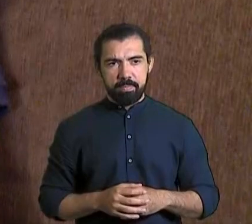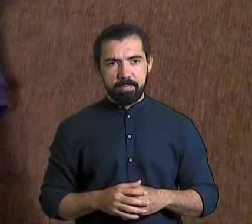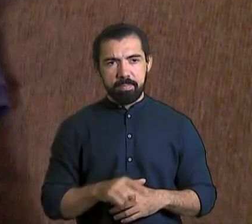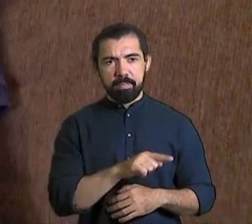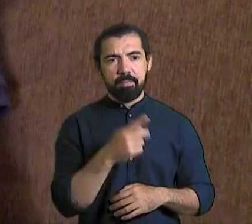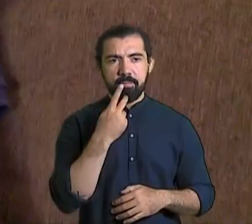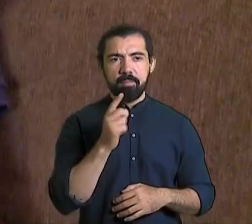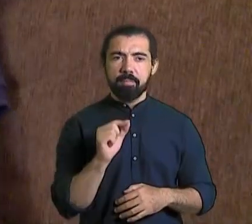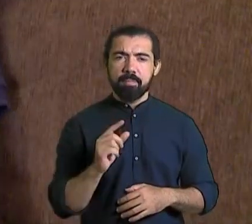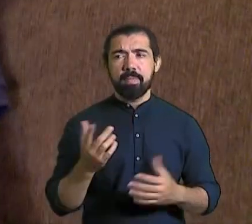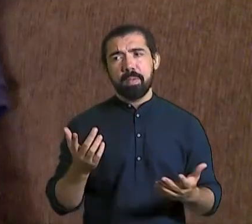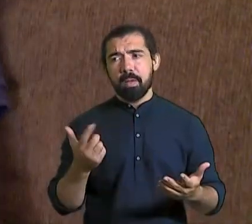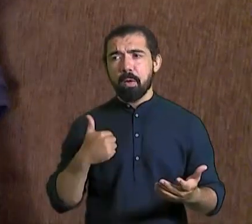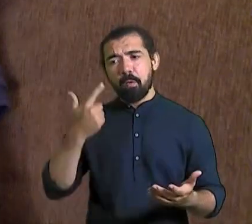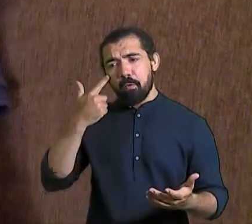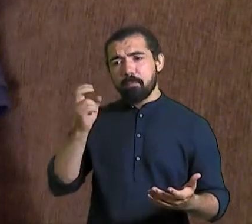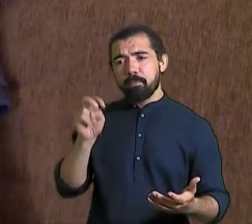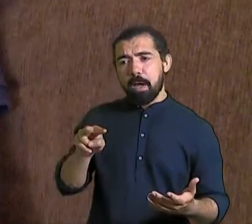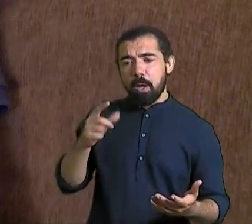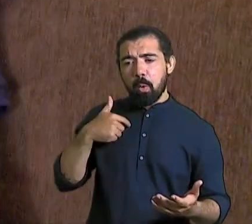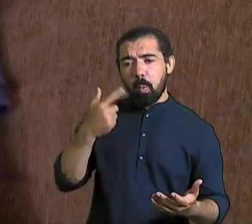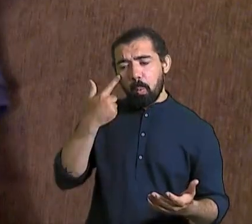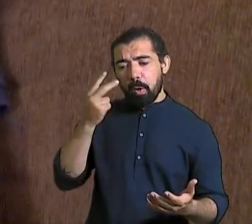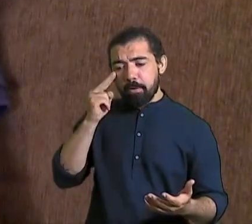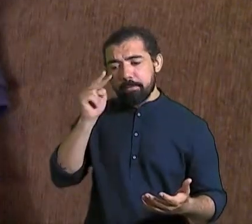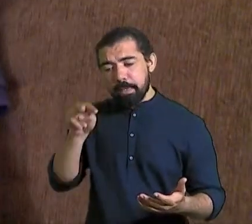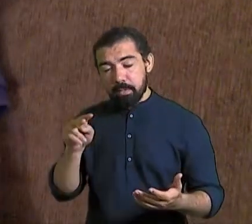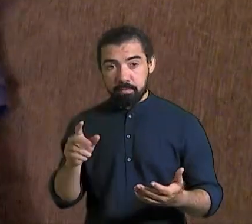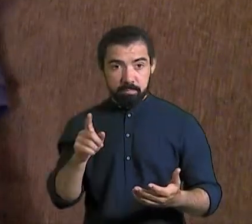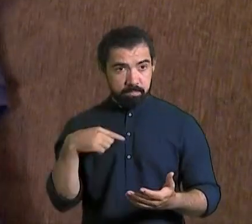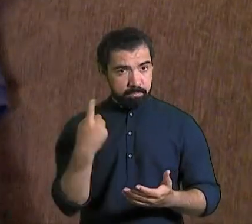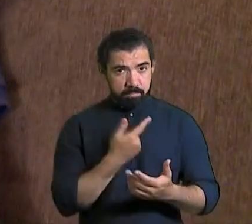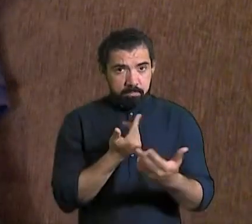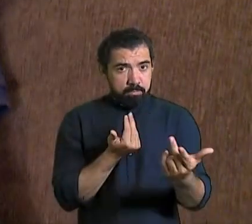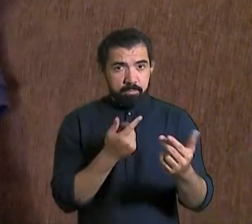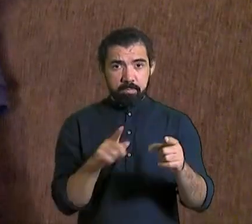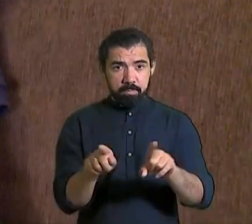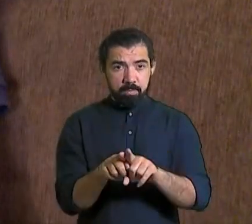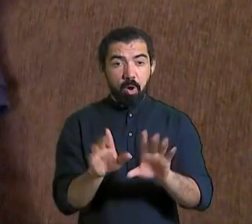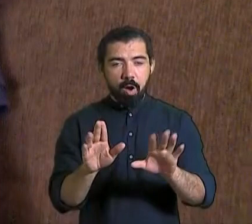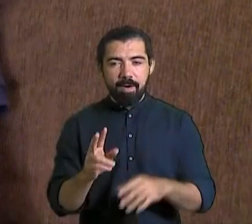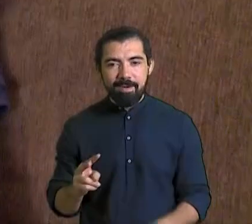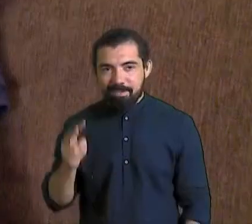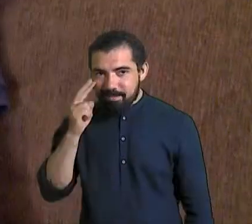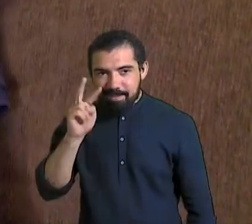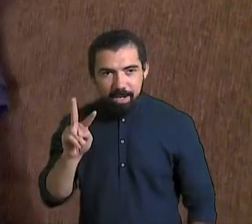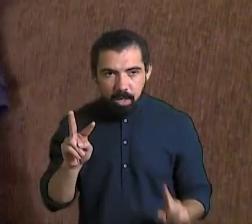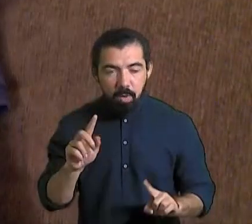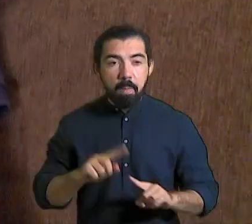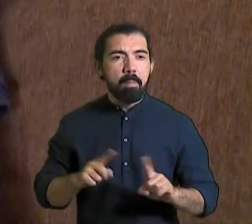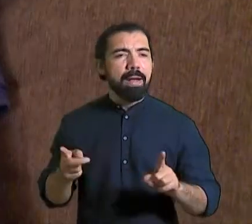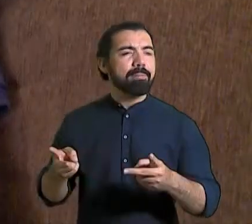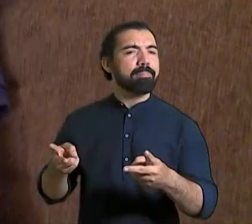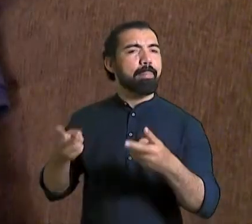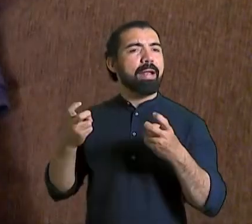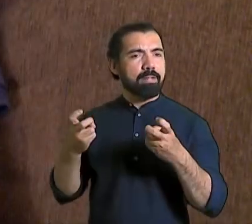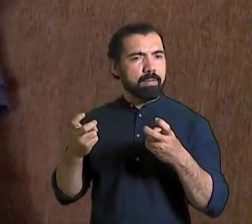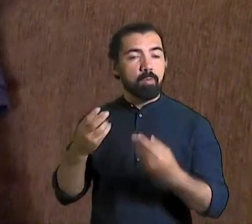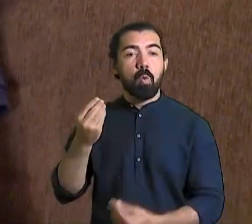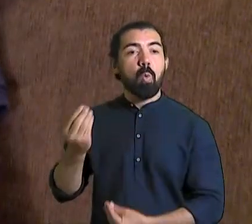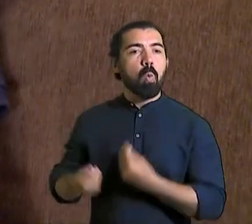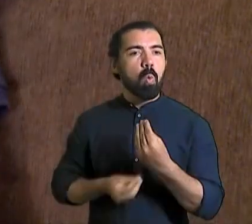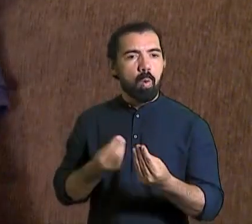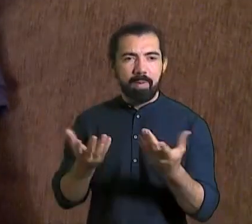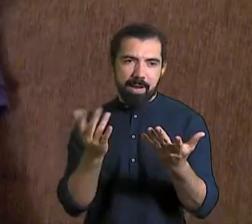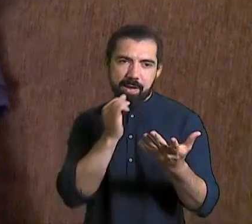falam, porque eu estou vendo. E com a gente não é diferente, a gente não está vendo, mas a gente utiliza o tato. Então a gente pega